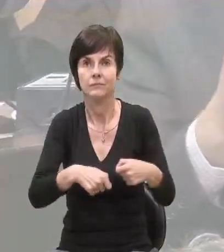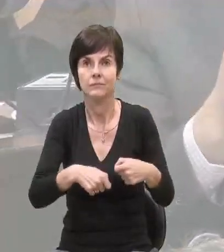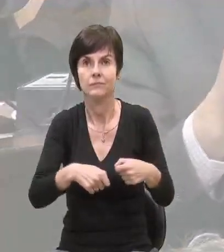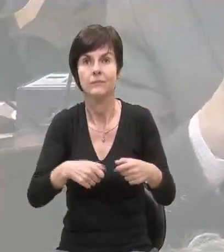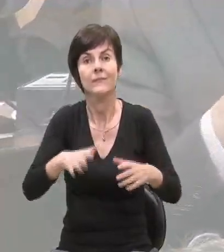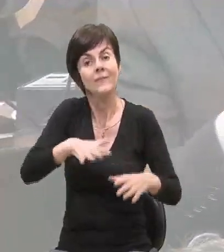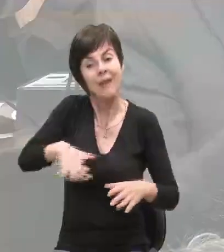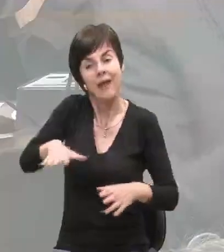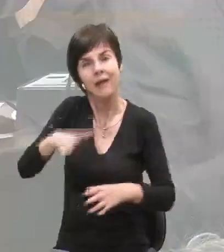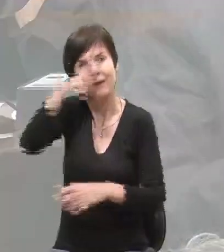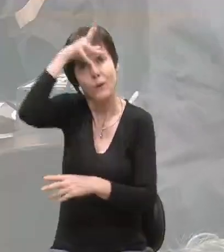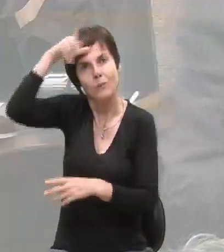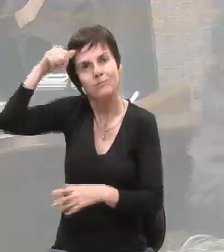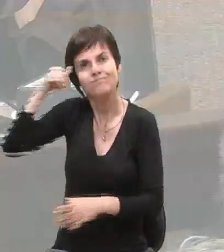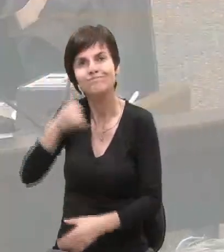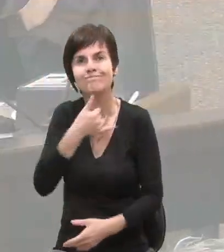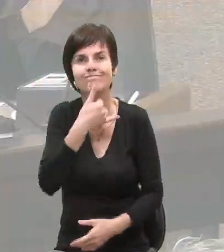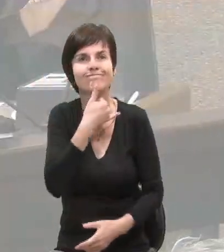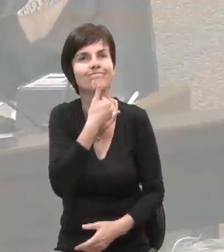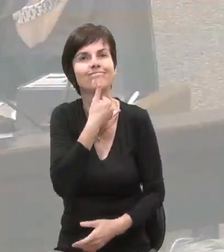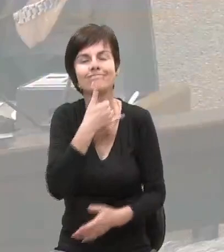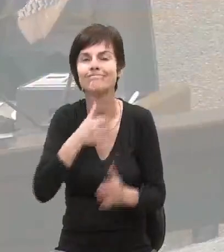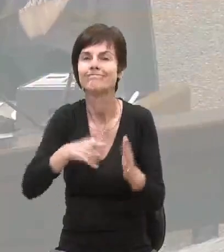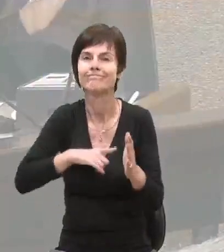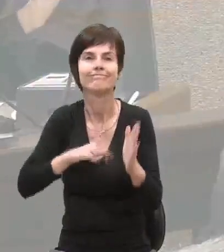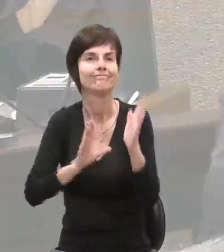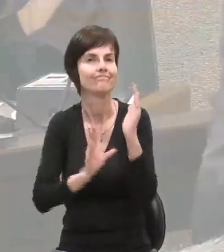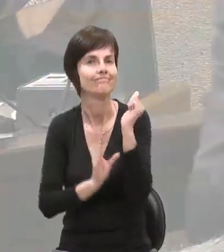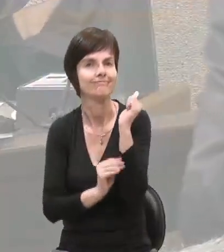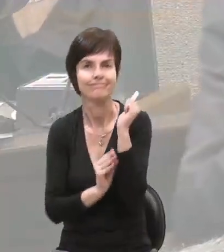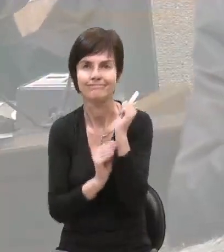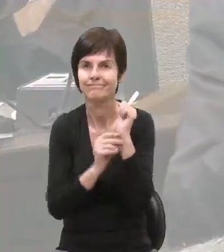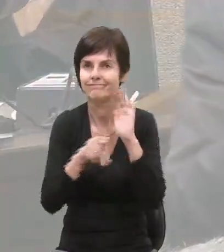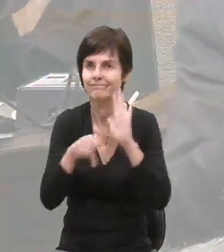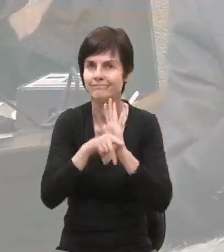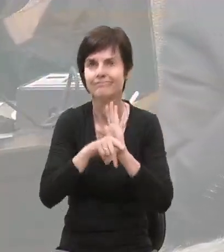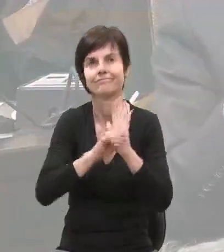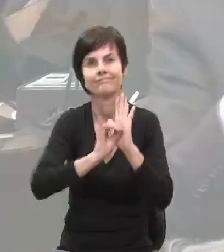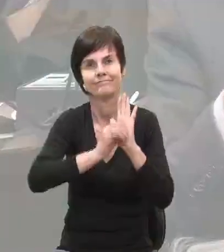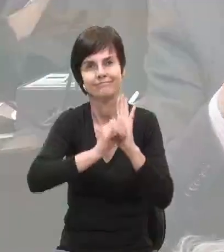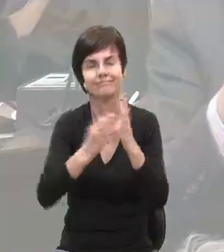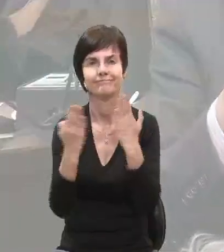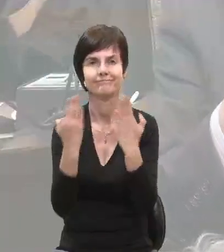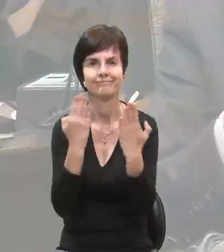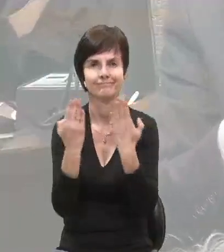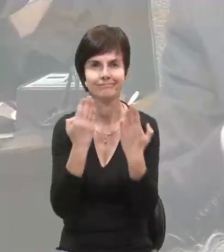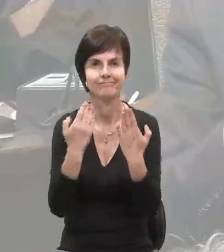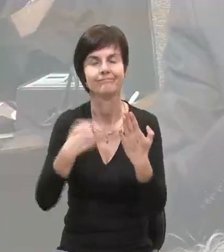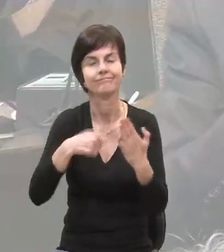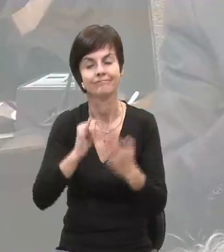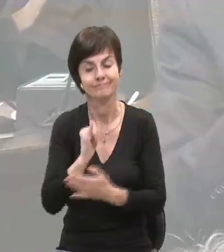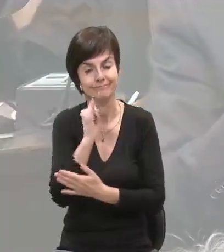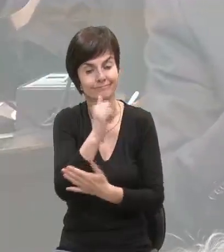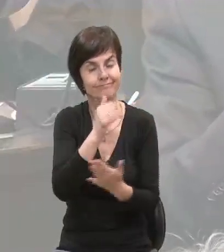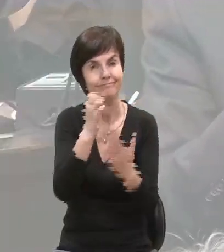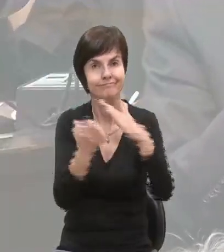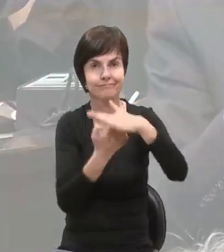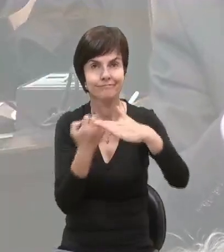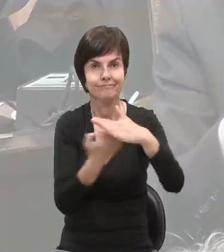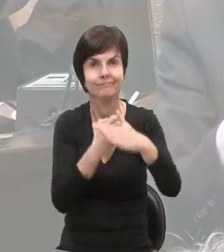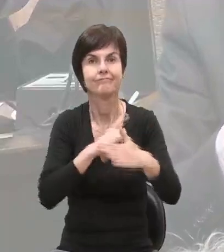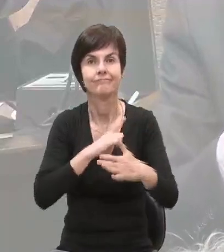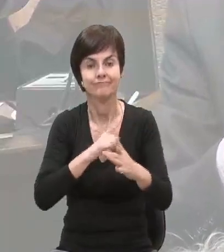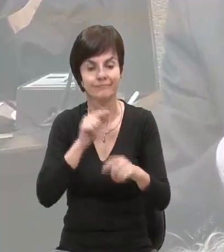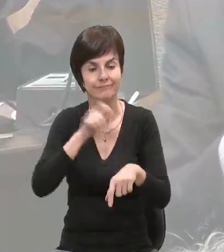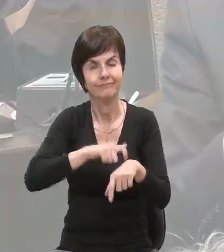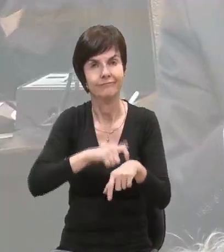público, infelizmente, emperra, porque a gente tem que seguir os ritos jurídicos, é preciso notificar a empresa, é preciso que ela tenha o tempo